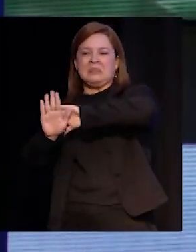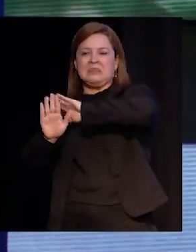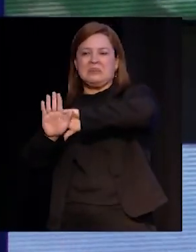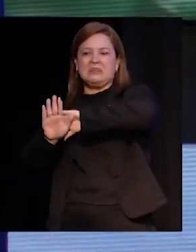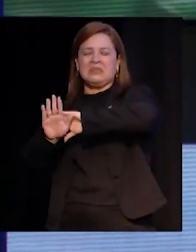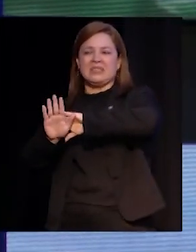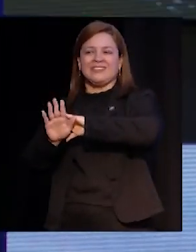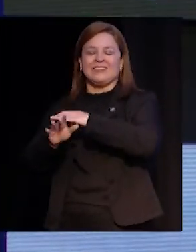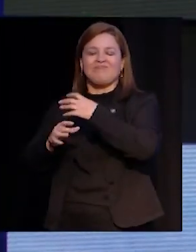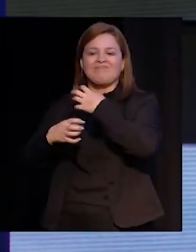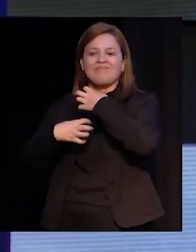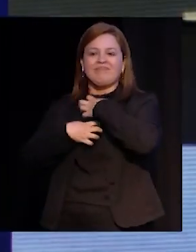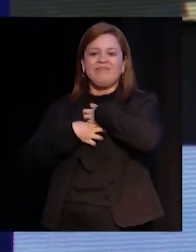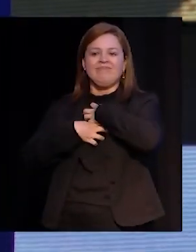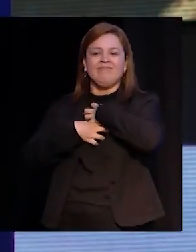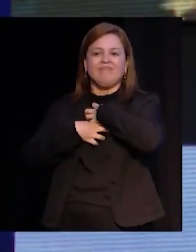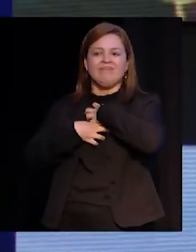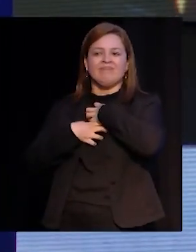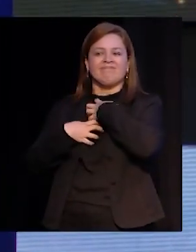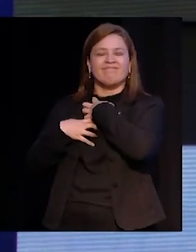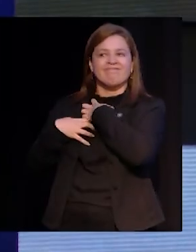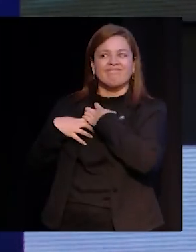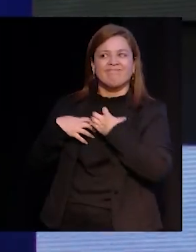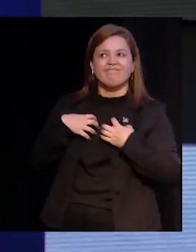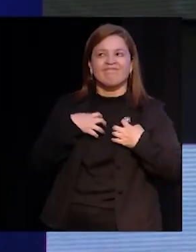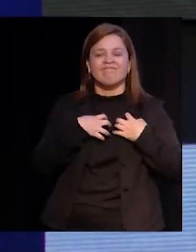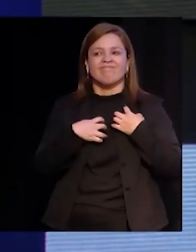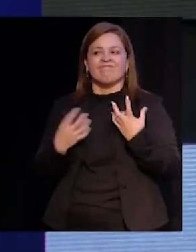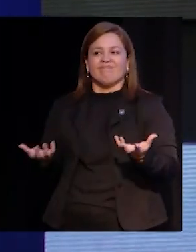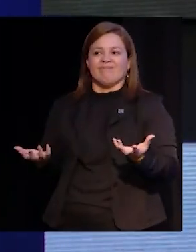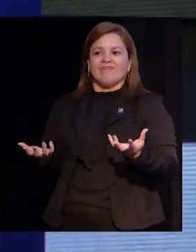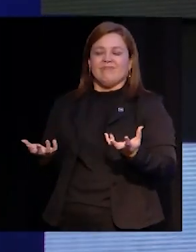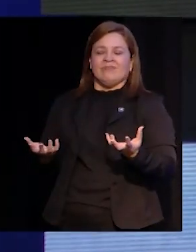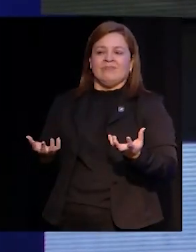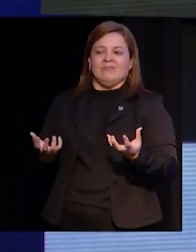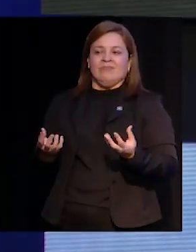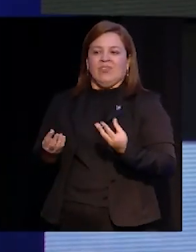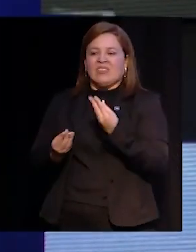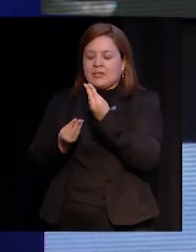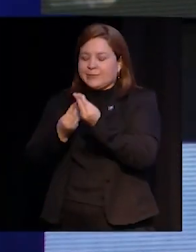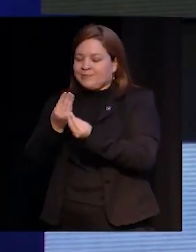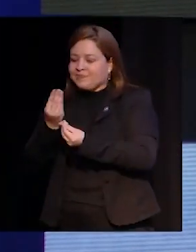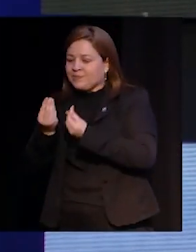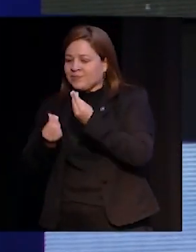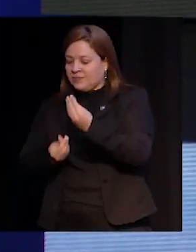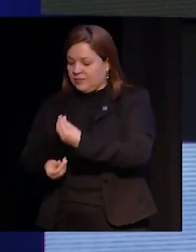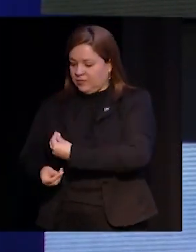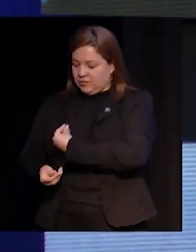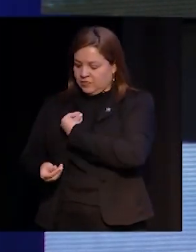os constrangimentos que nós vivemos.